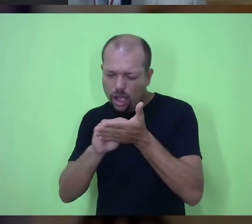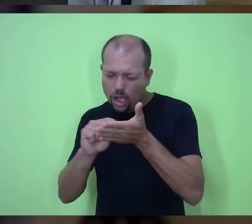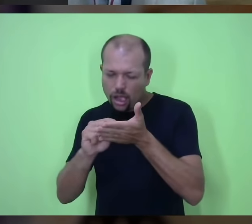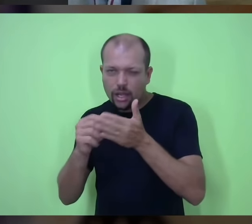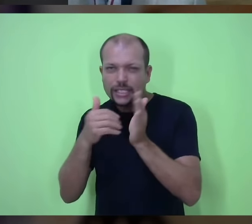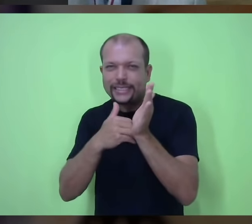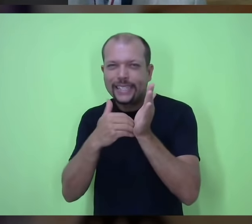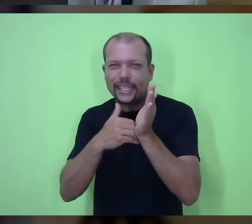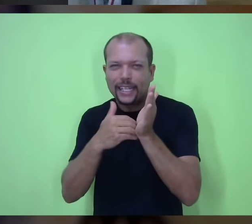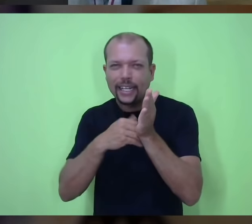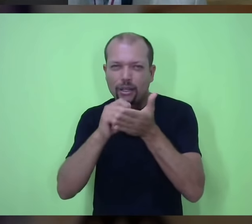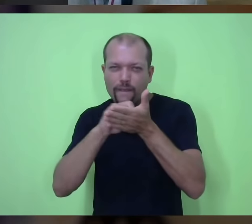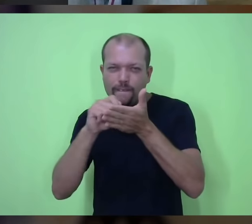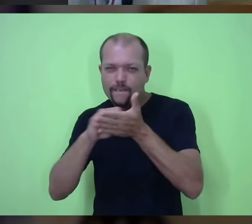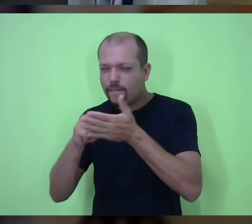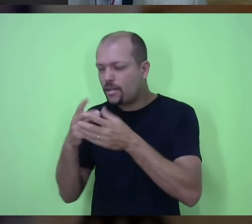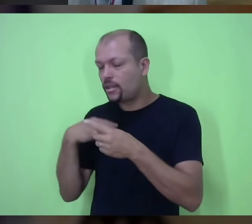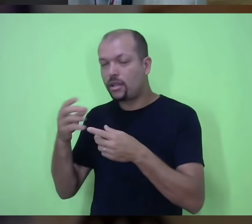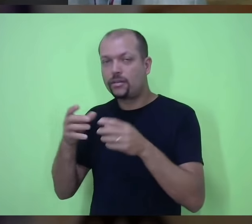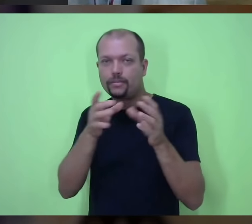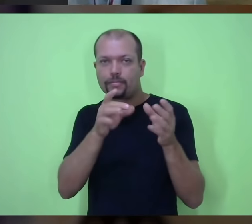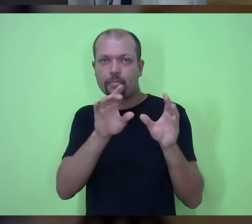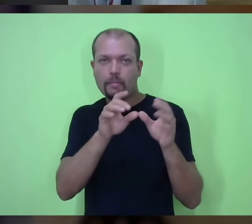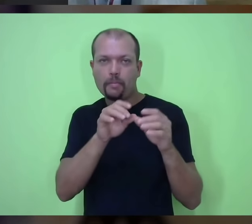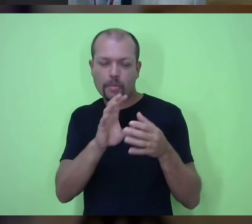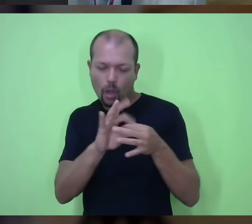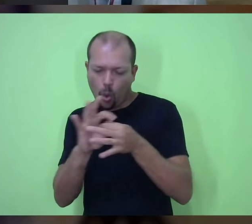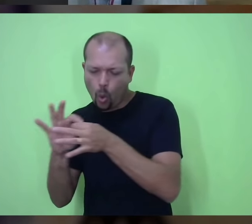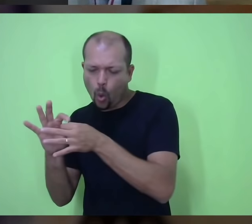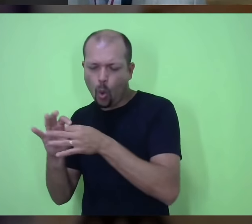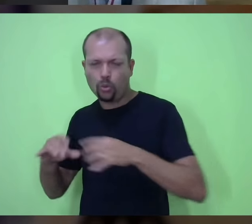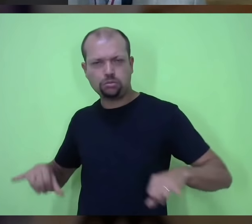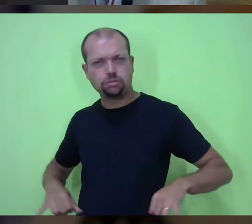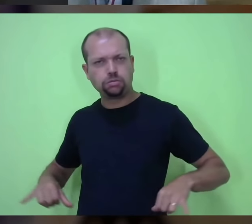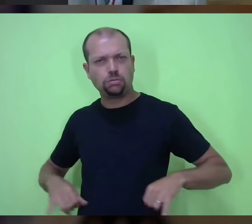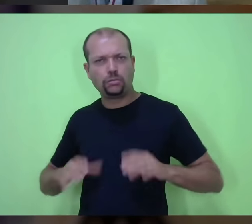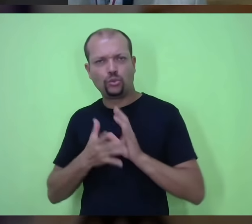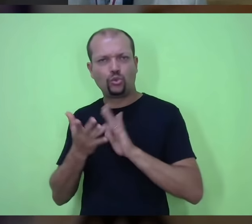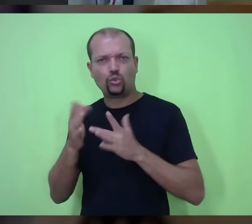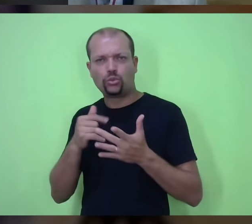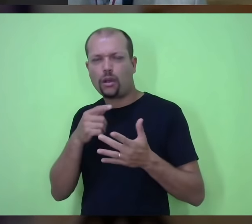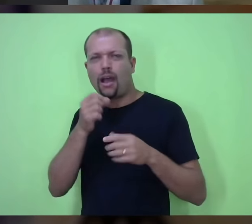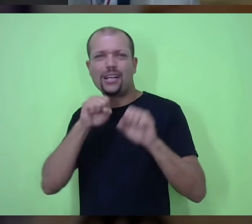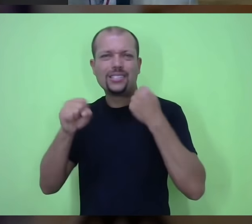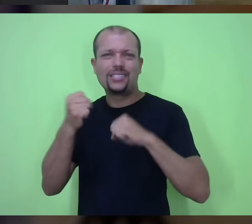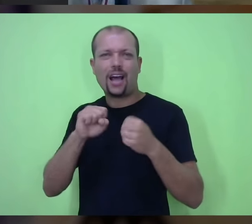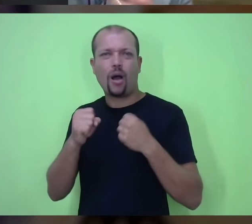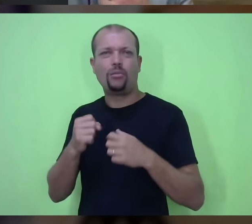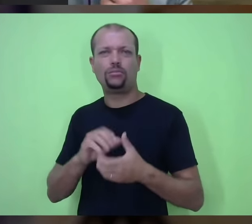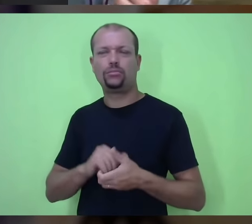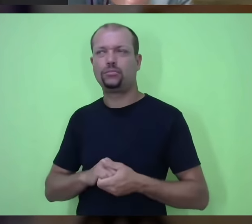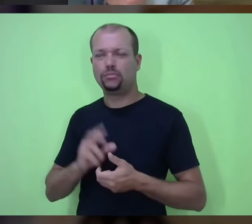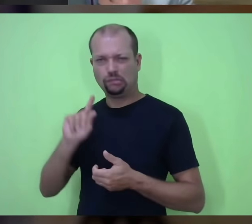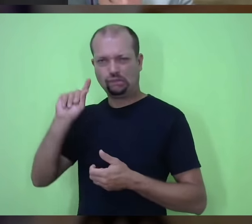ó. Estamos falando do sofrimento de Cristo, e ele vai. É um